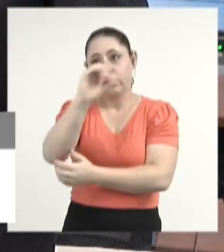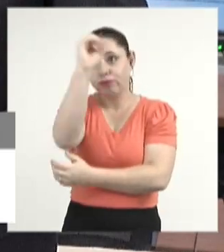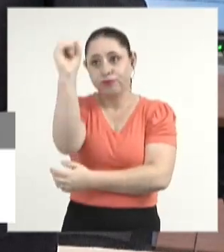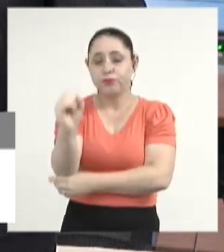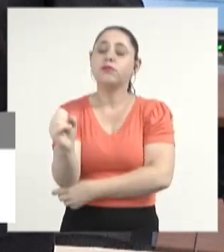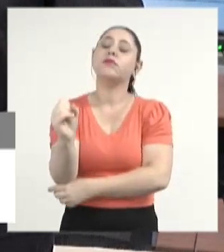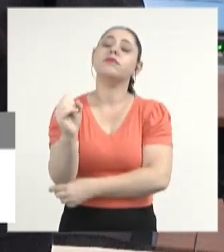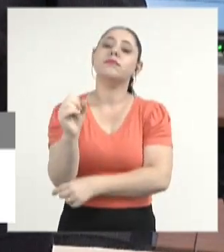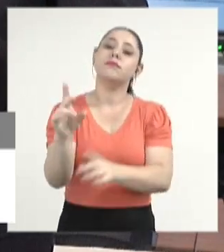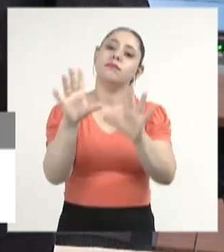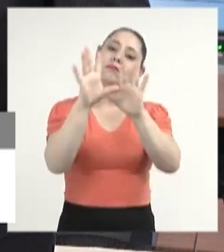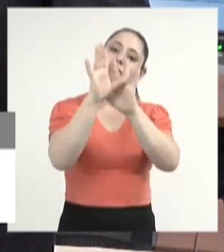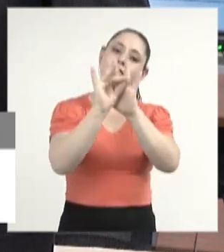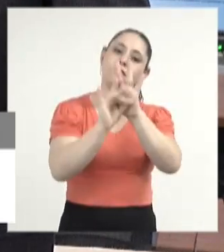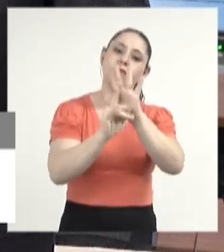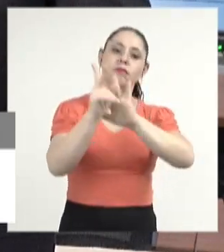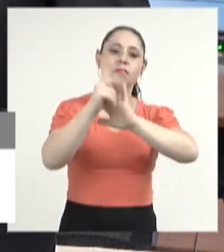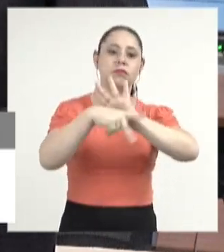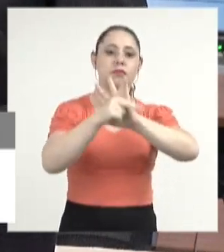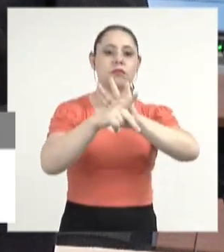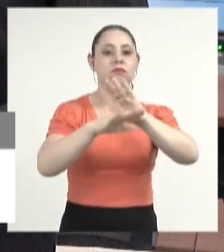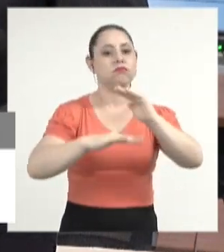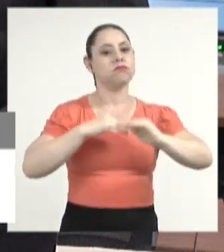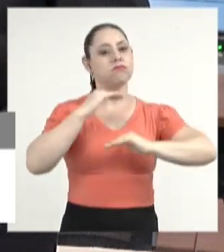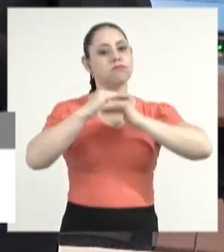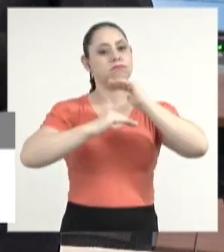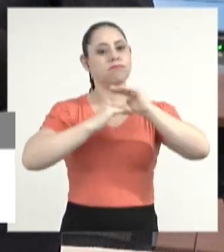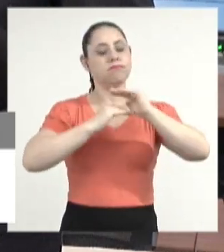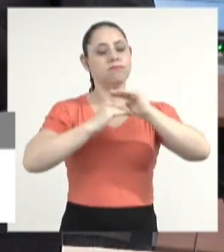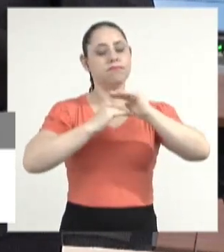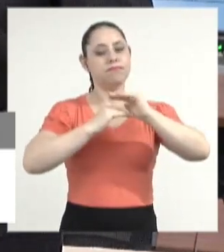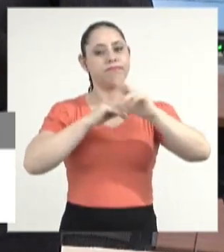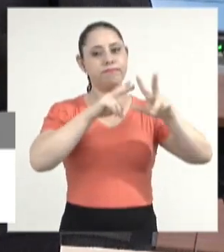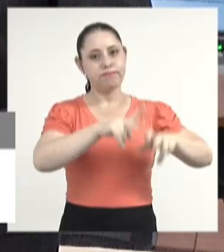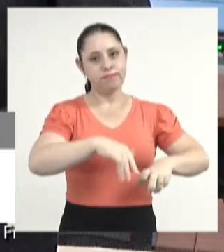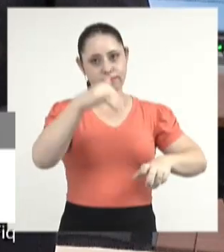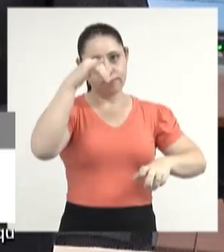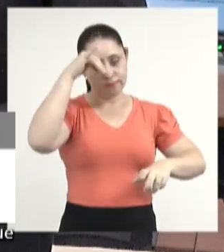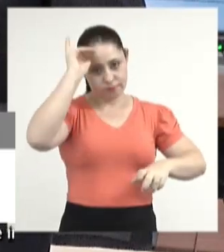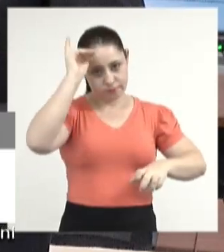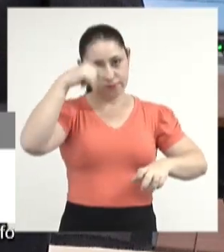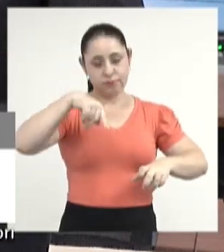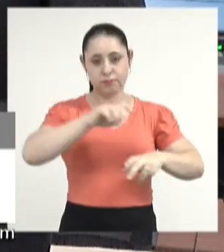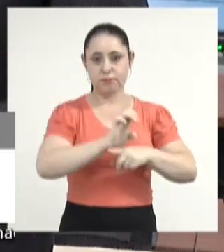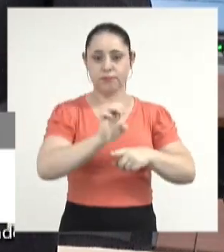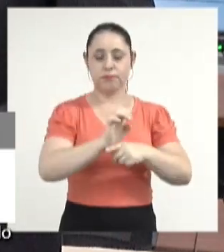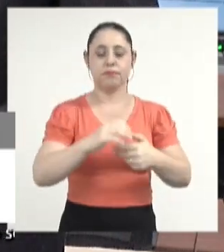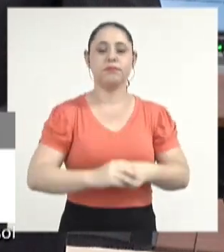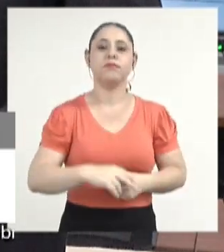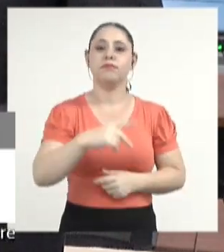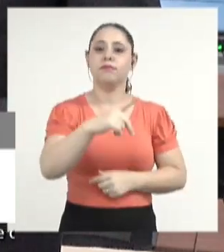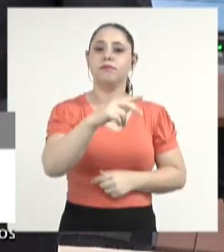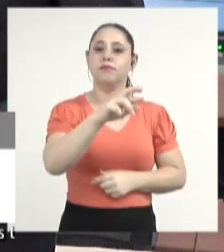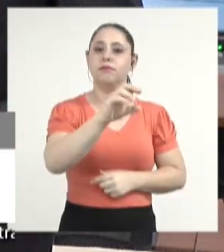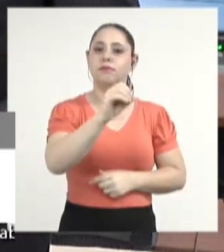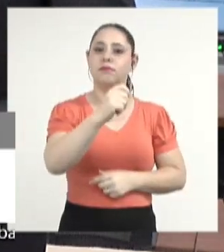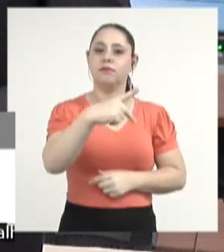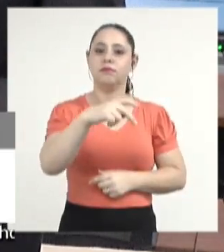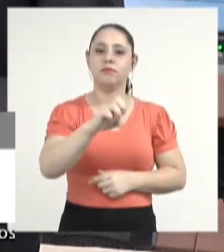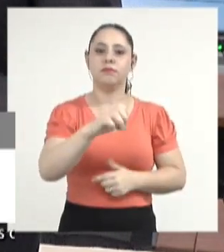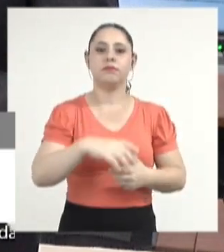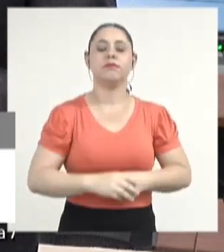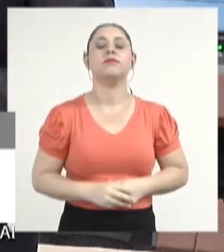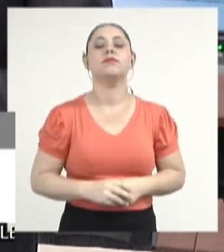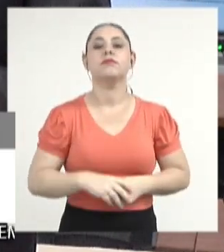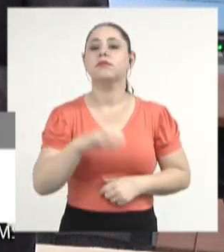serviços, nos termos do Programa de Avanços na Pecuária de Mato Grosso do Sul, o PROAP. O nono